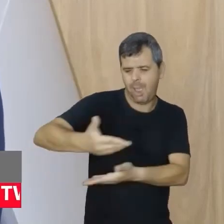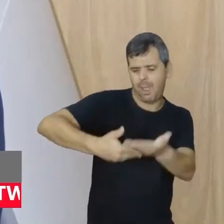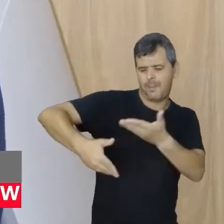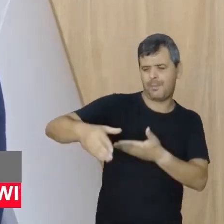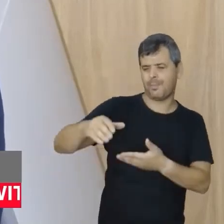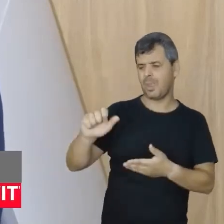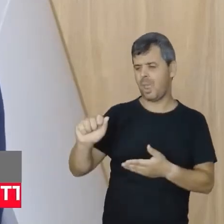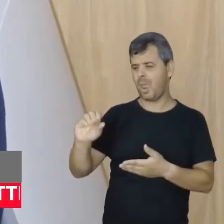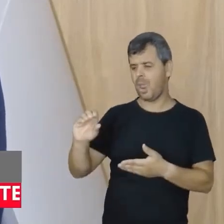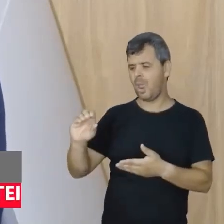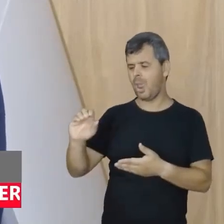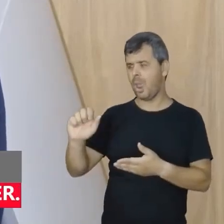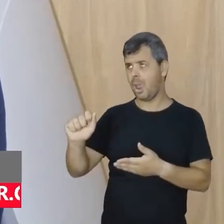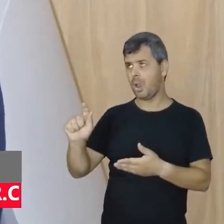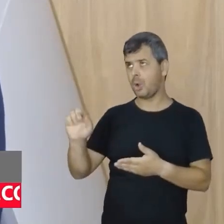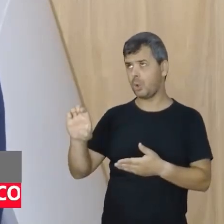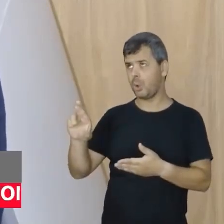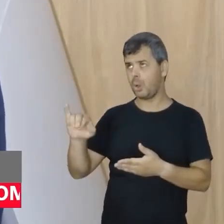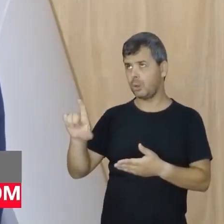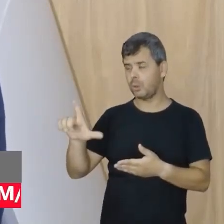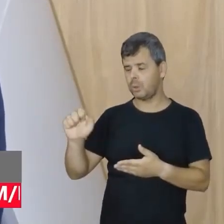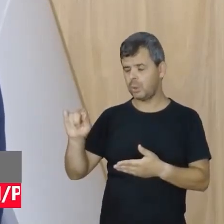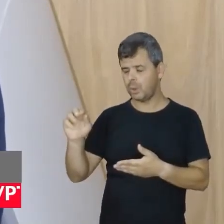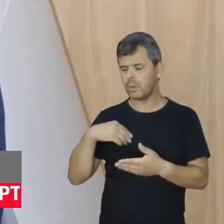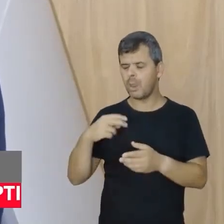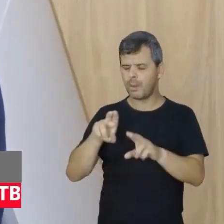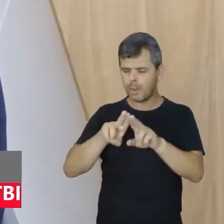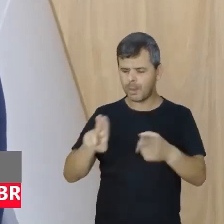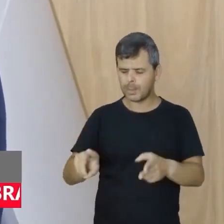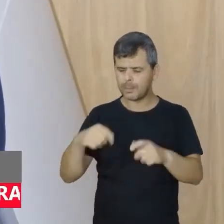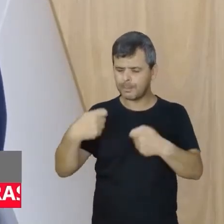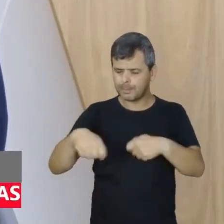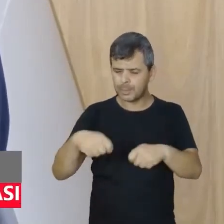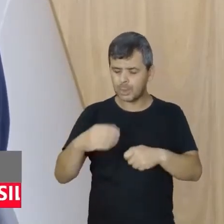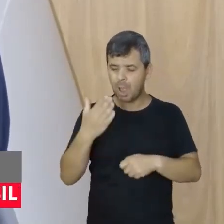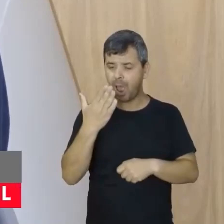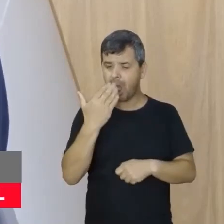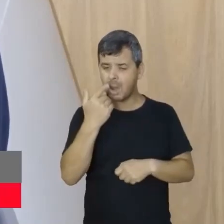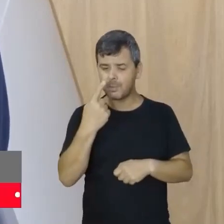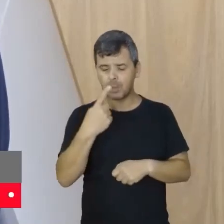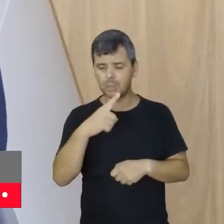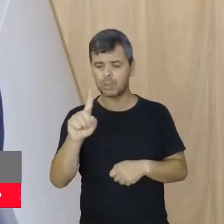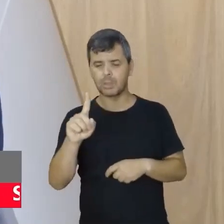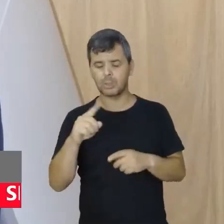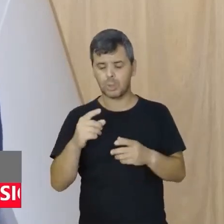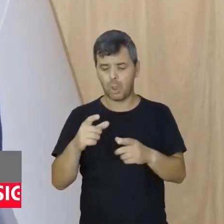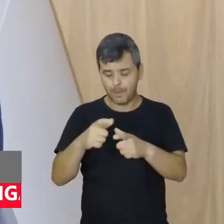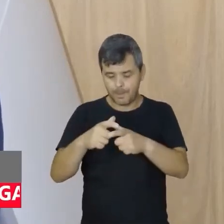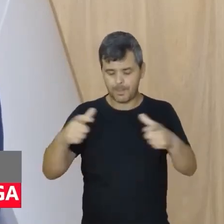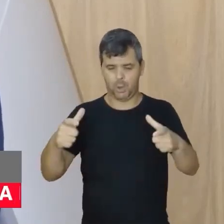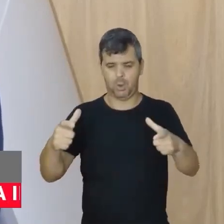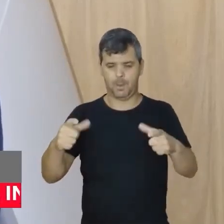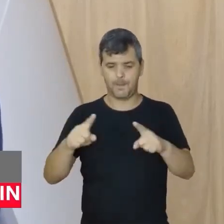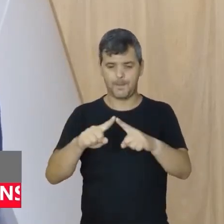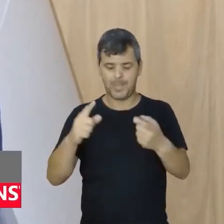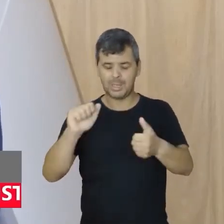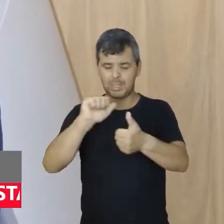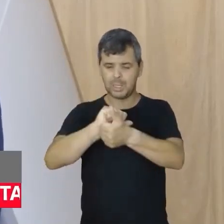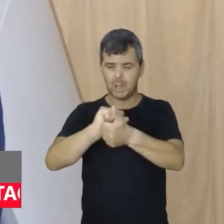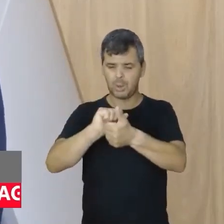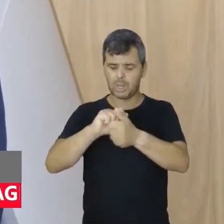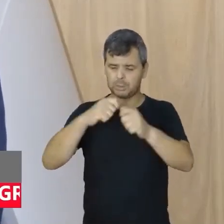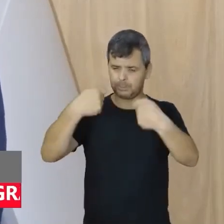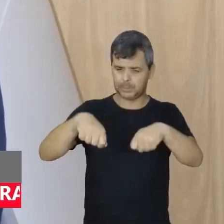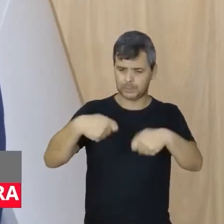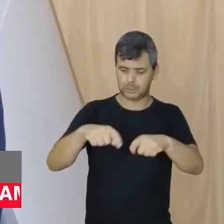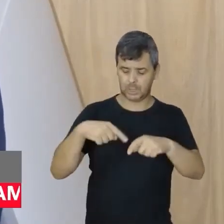para possibilitar que a gente coloque na mesa de quem está precisando um alimento não só na quantidade, mas na qualidade